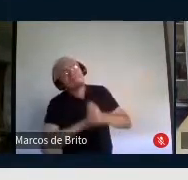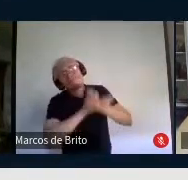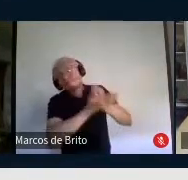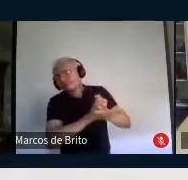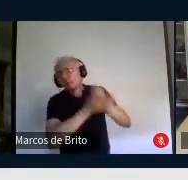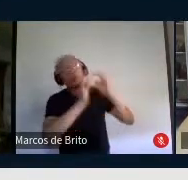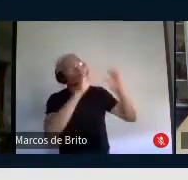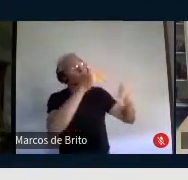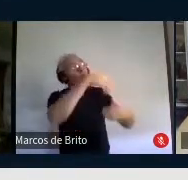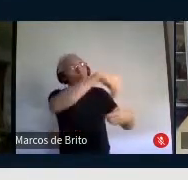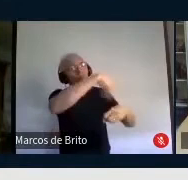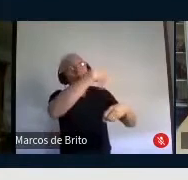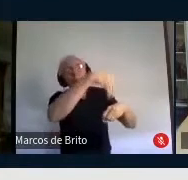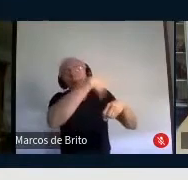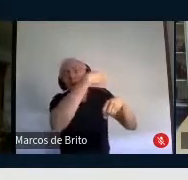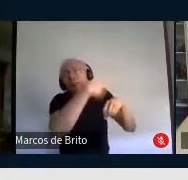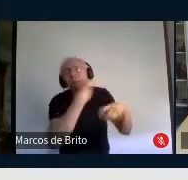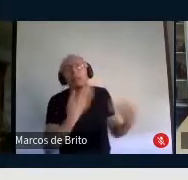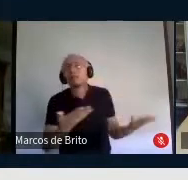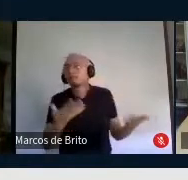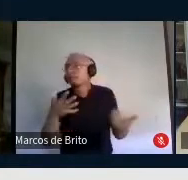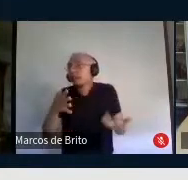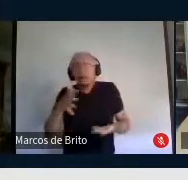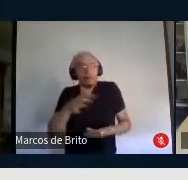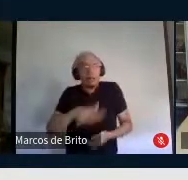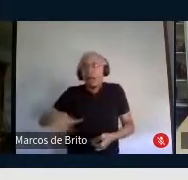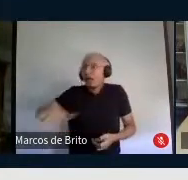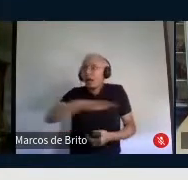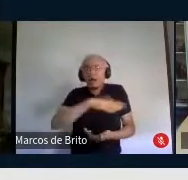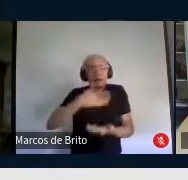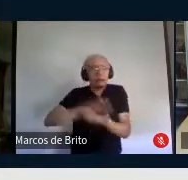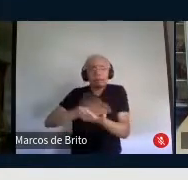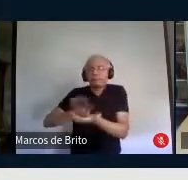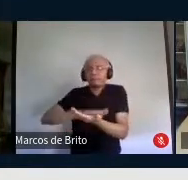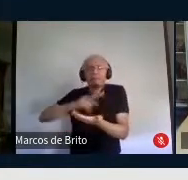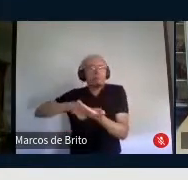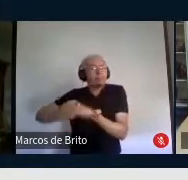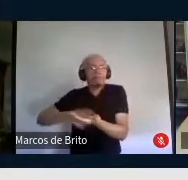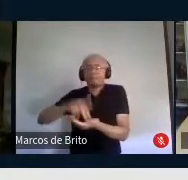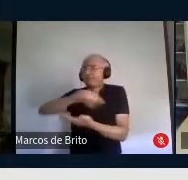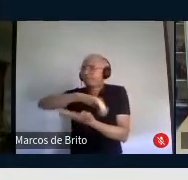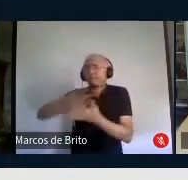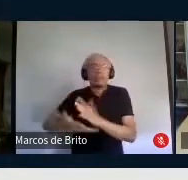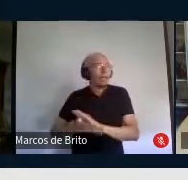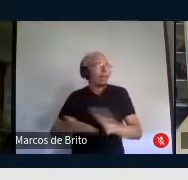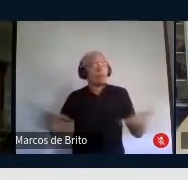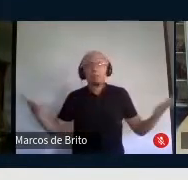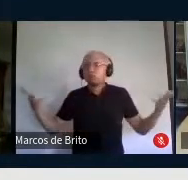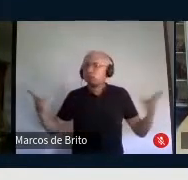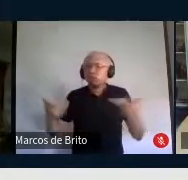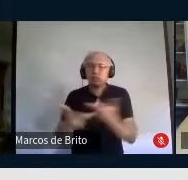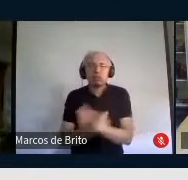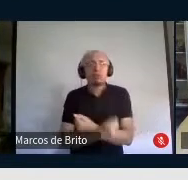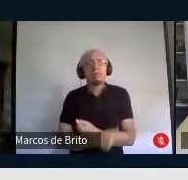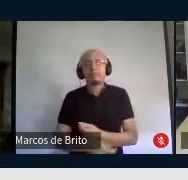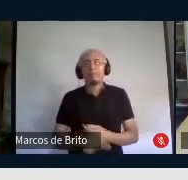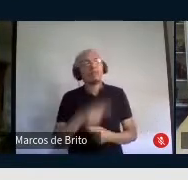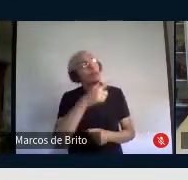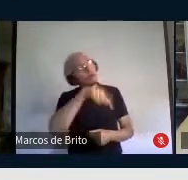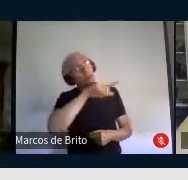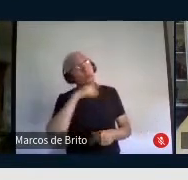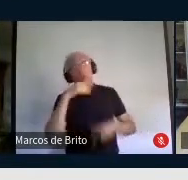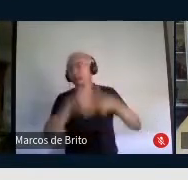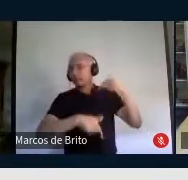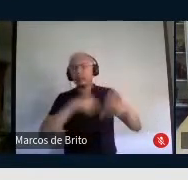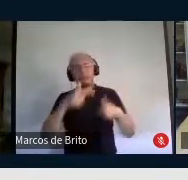você deixa de contribuição para a área, né, para os profissionais da área, para a comunidade surda. O seu trabalho é incrível, eu